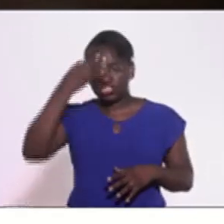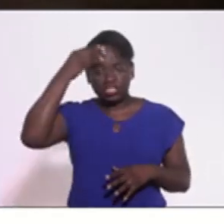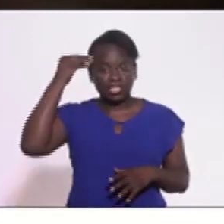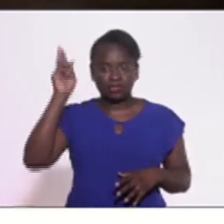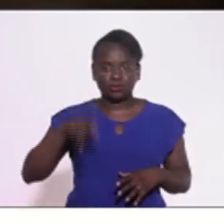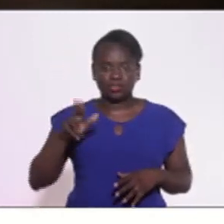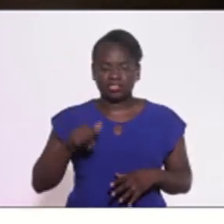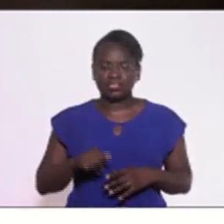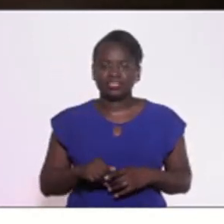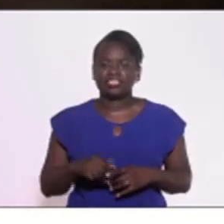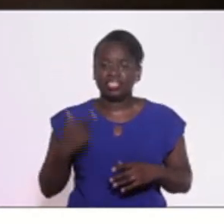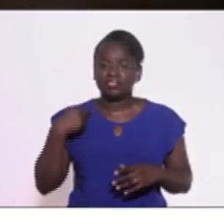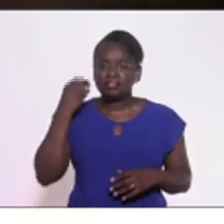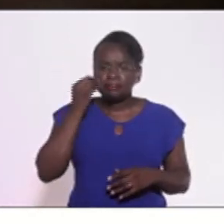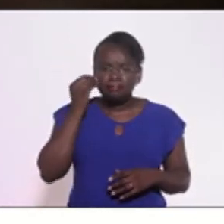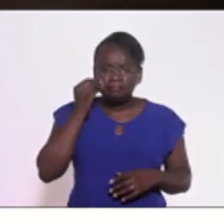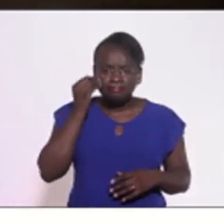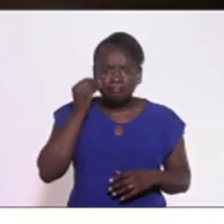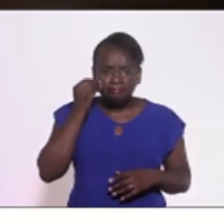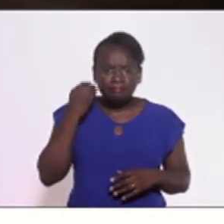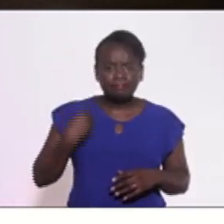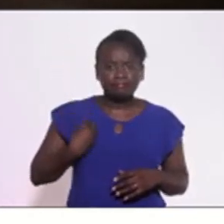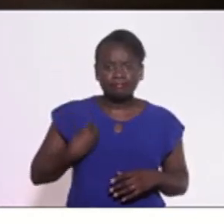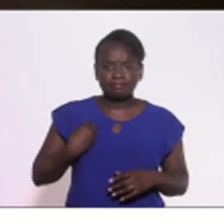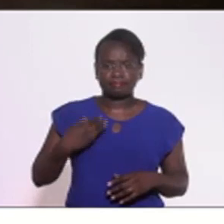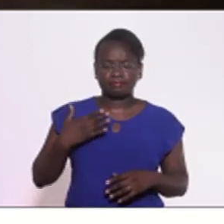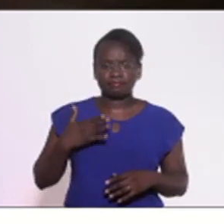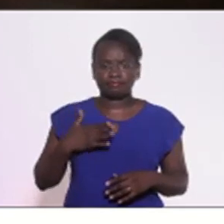inesquecível. Vivi uma experiência existencial